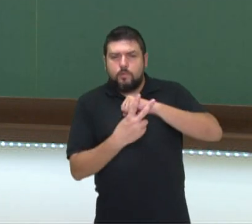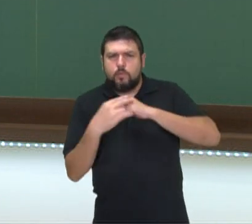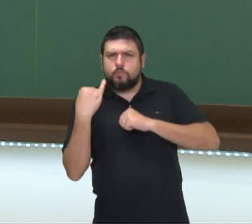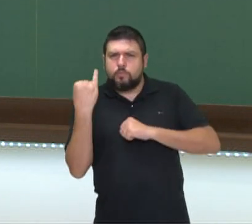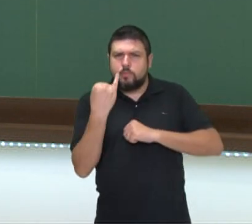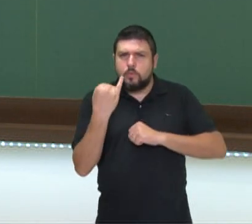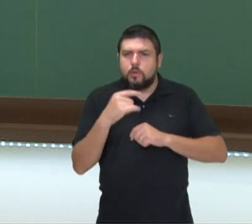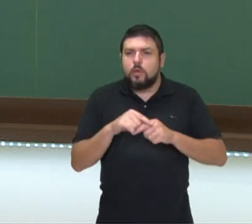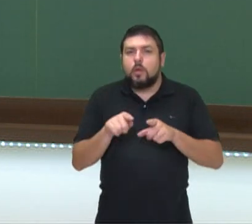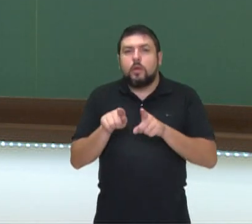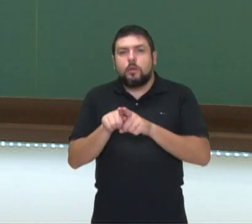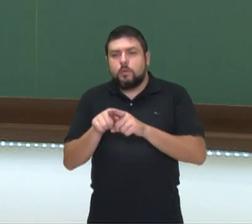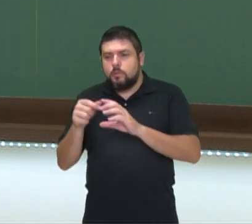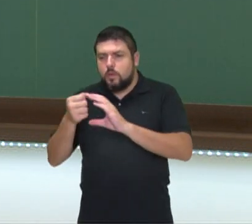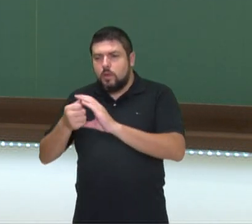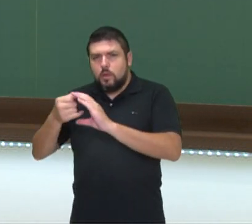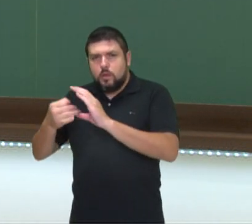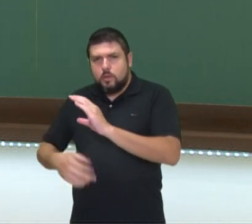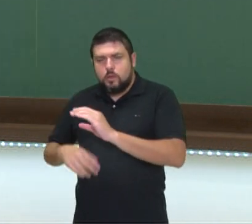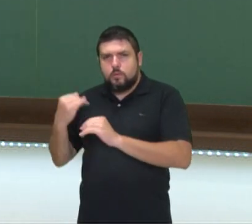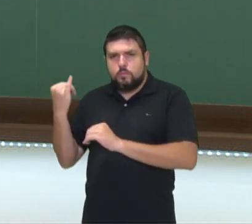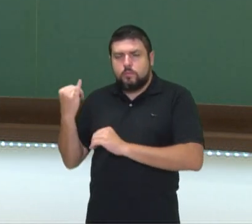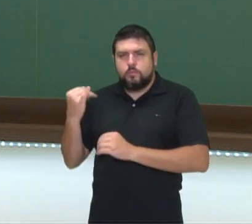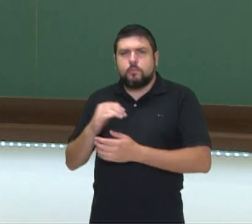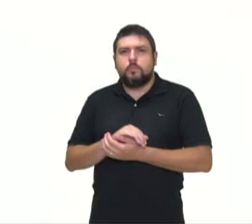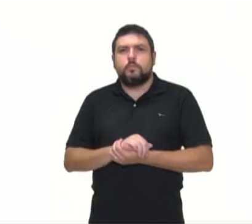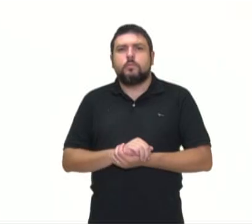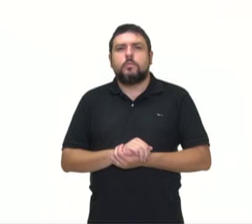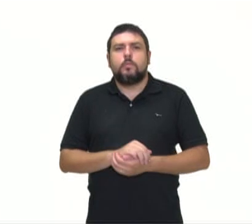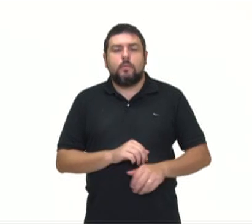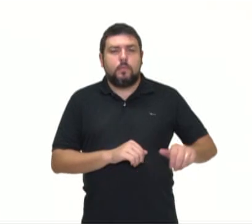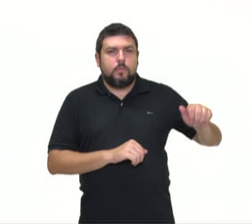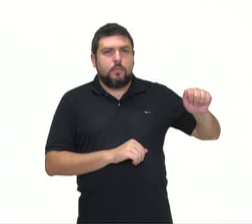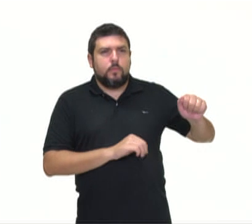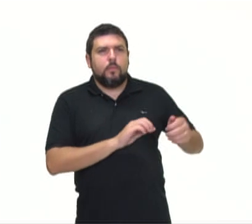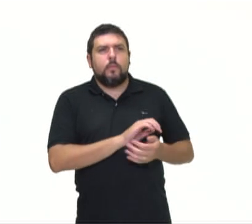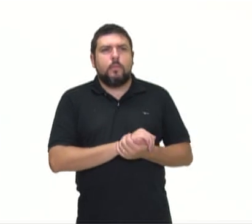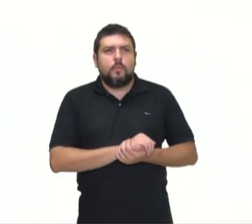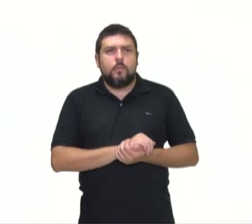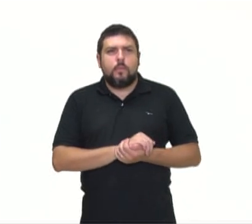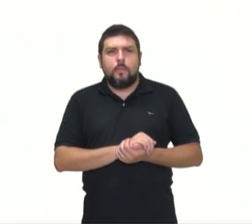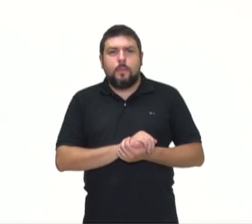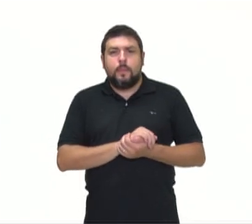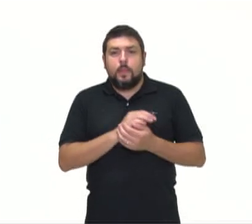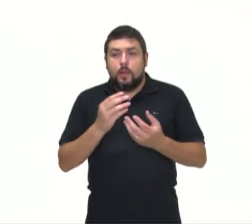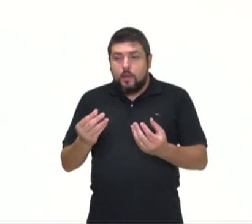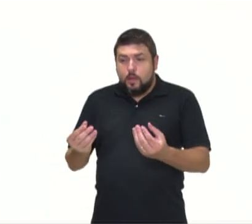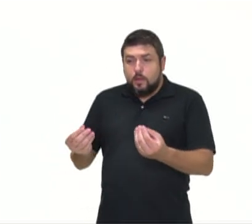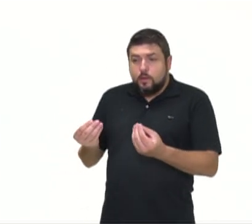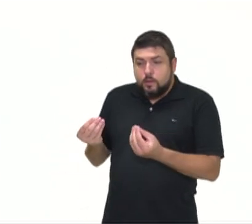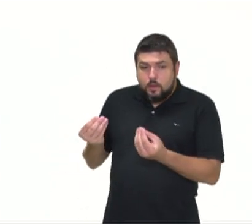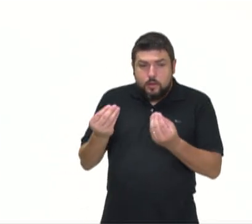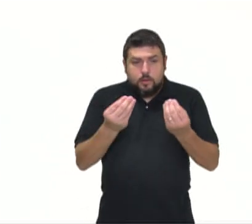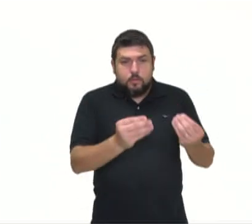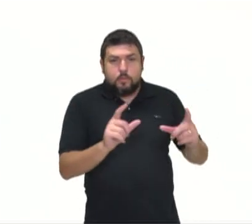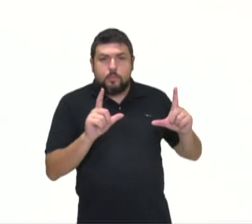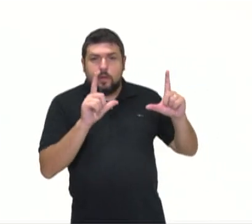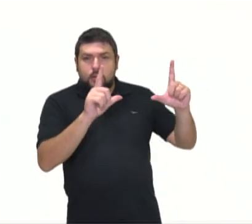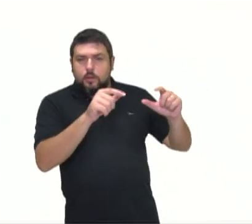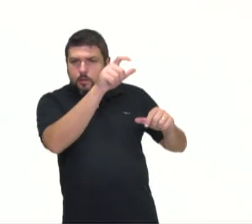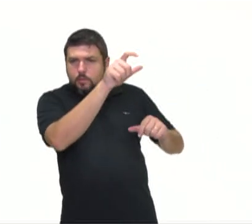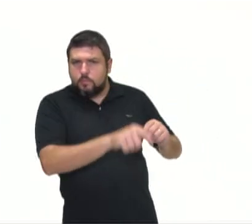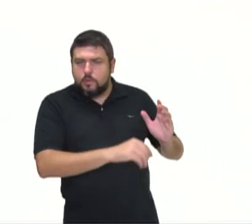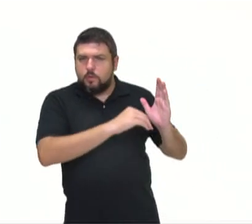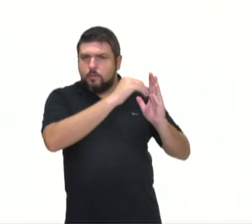significativo, nocional e predicativo. Letra A. Devolva as telas ao pintor. B.